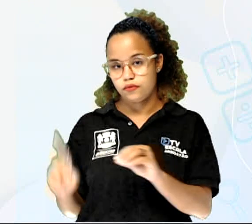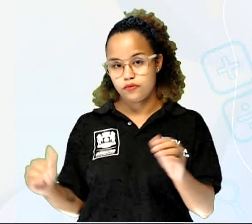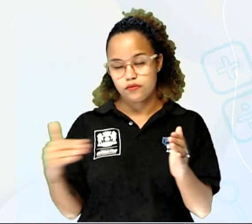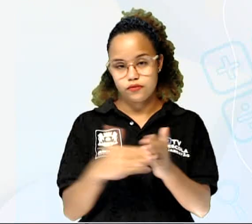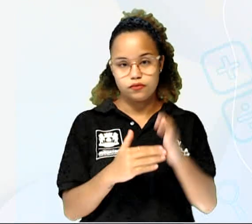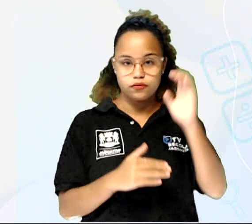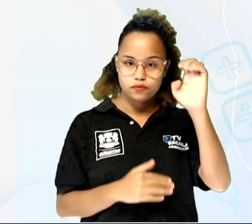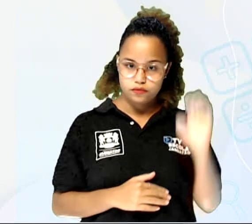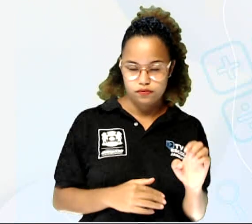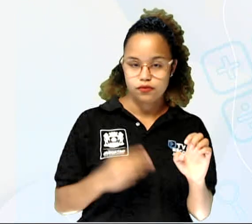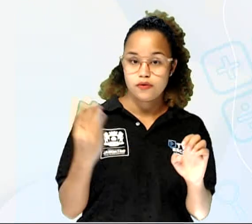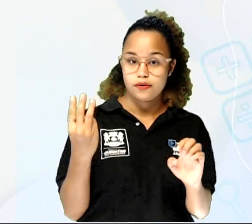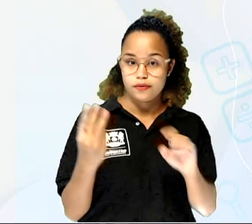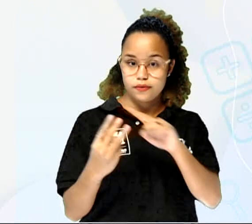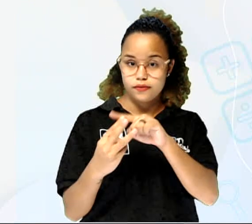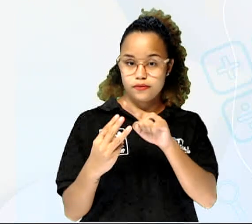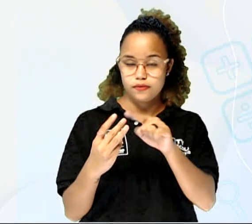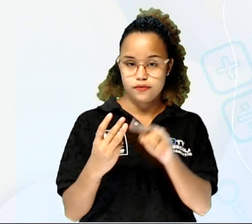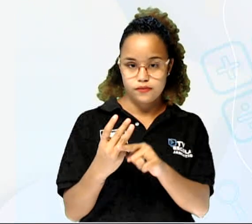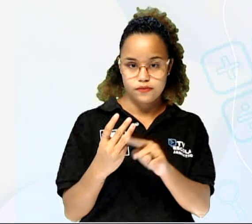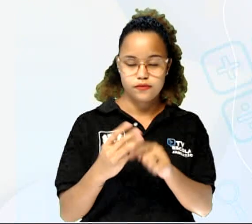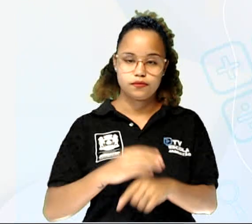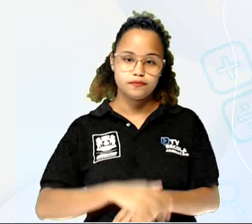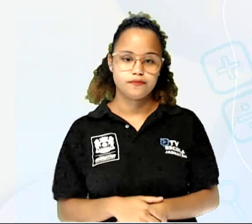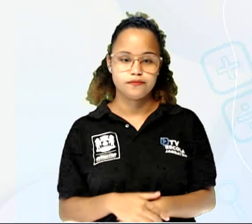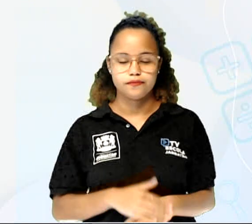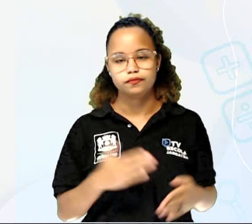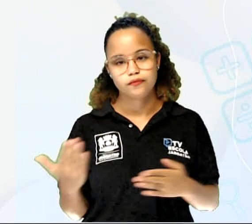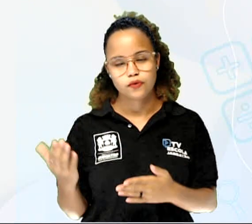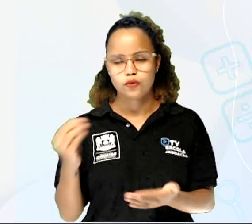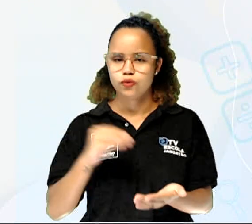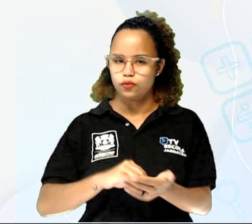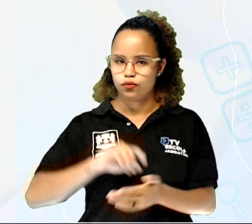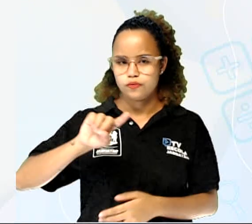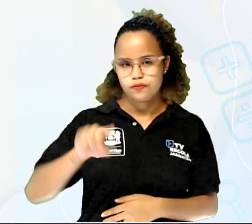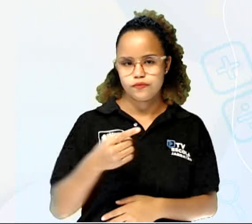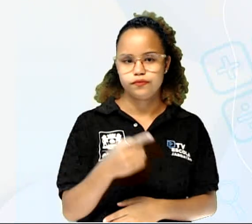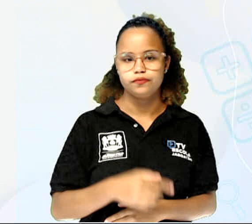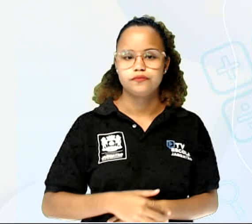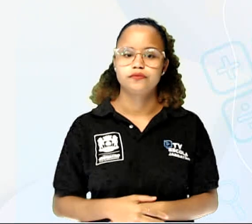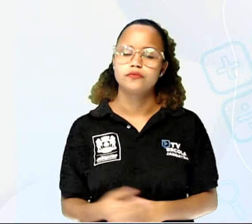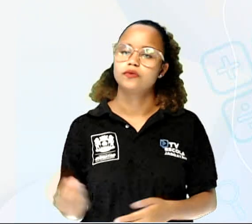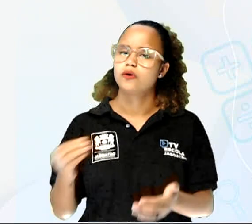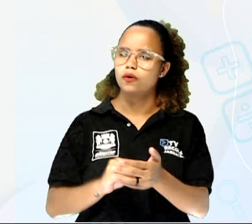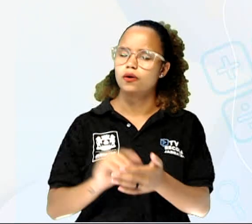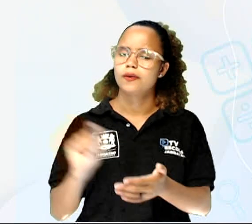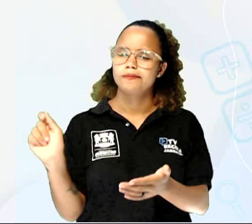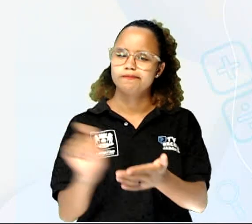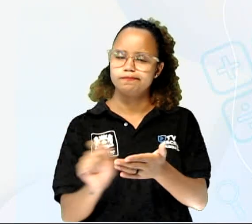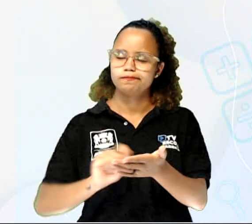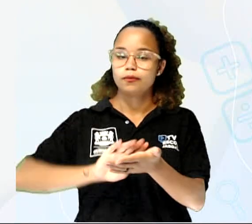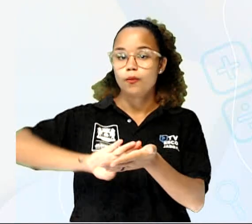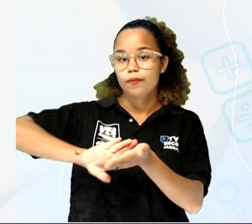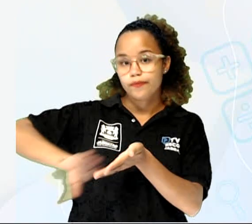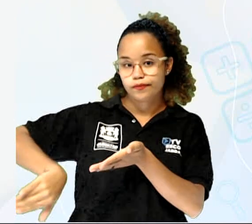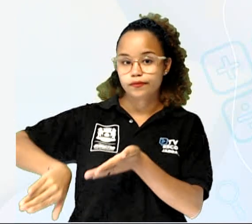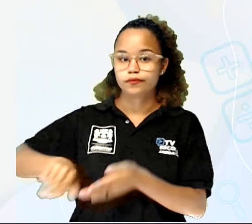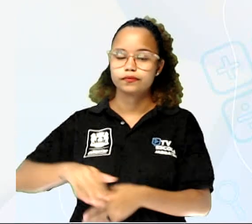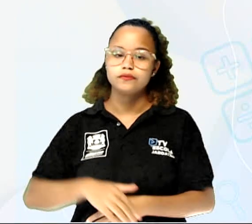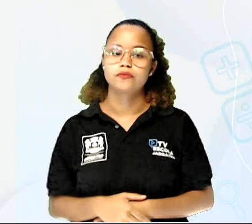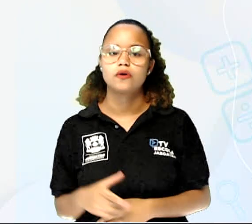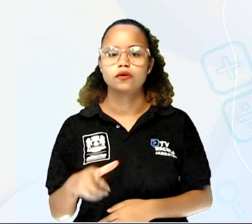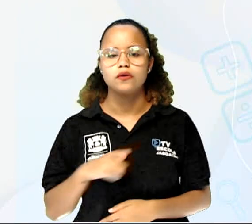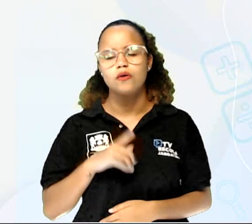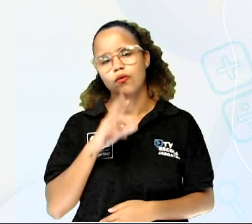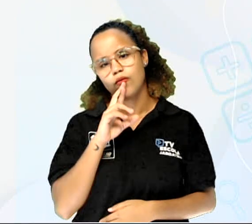esquerda 3 casas. Vamos lá, andei com a vírgula e agora eu apago, tá? E eu tenho o